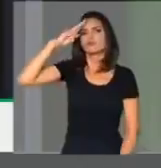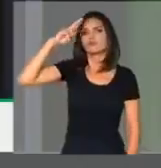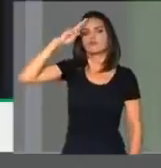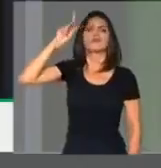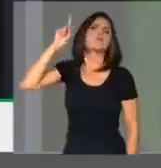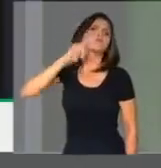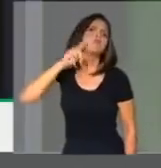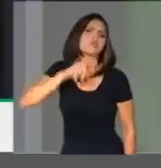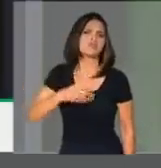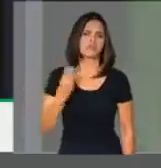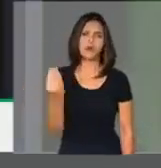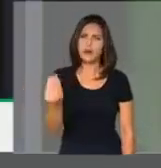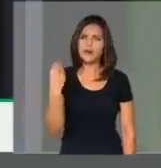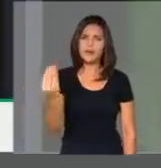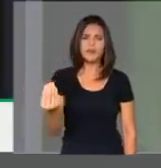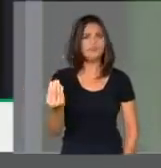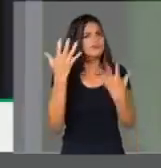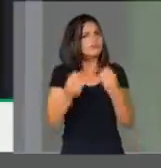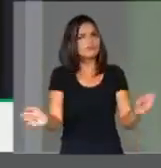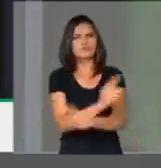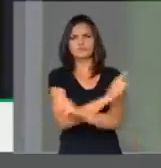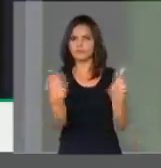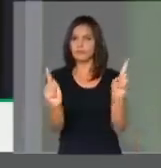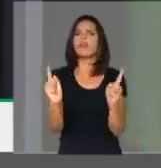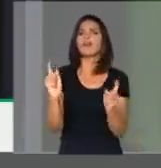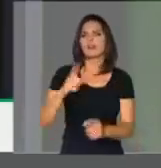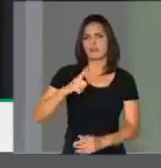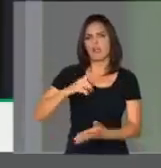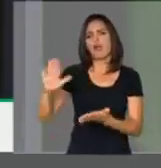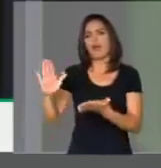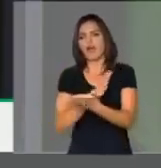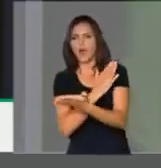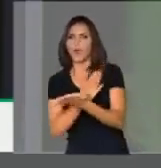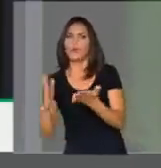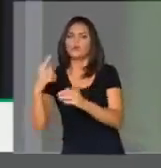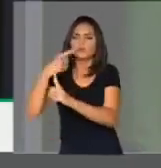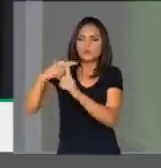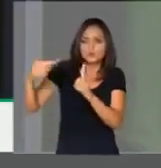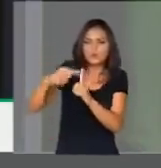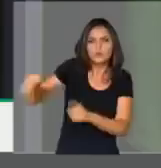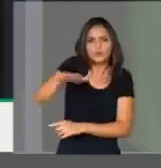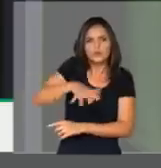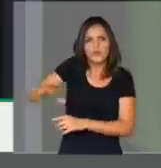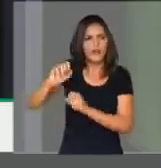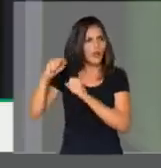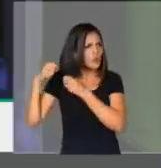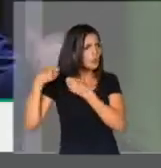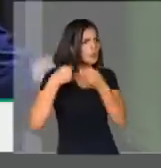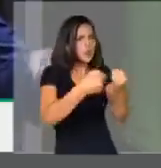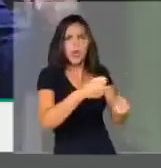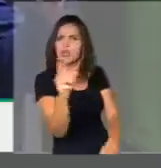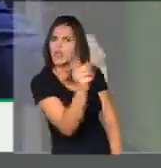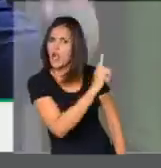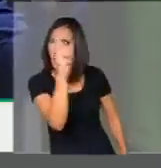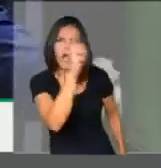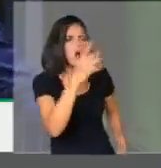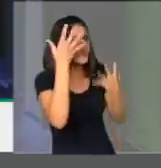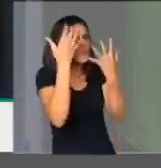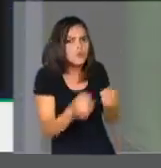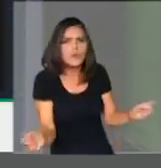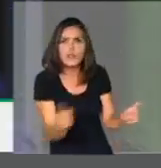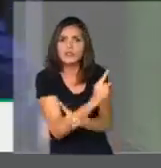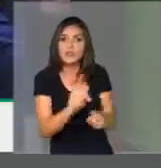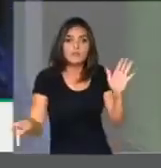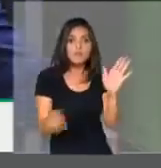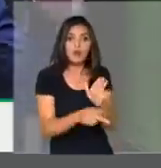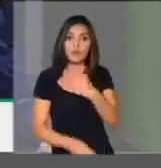e faz bem uma parte das Forças Armadas que reage contra esse arbítrio do governo do senhor Jair